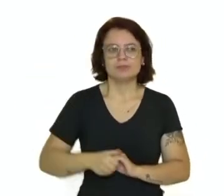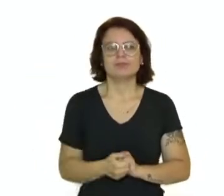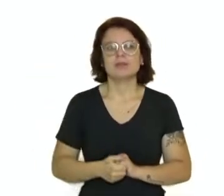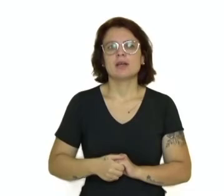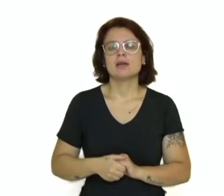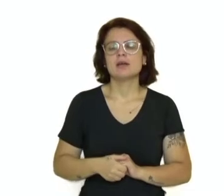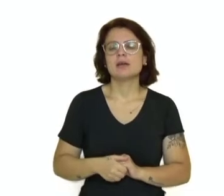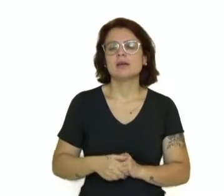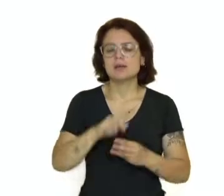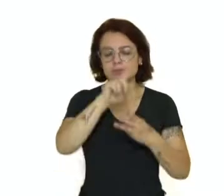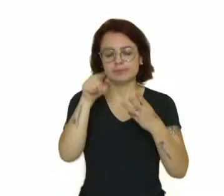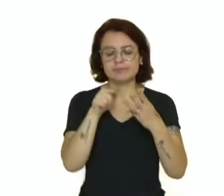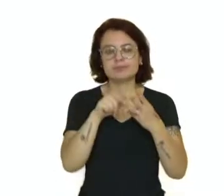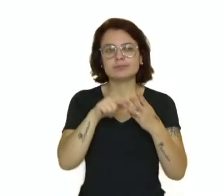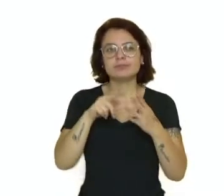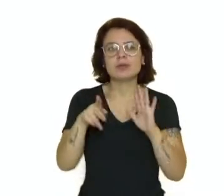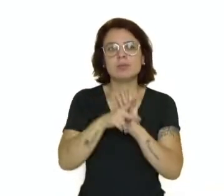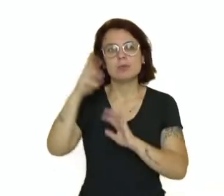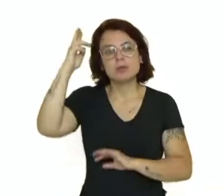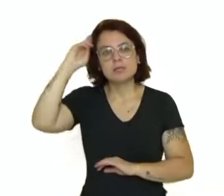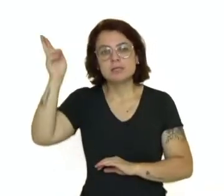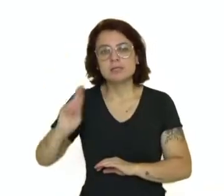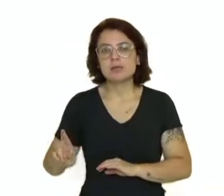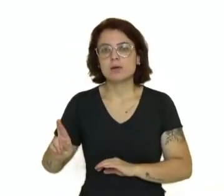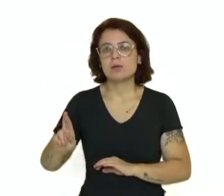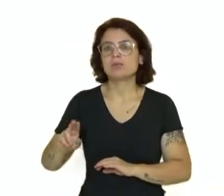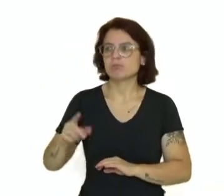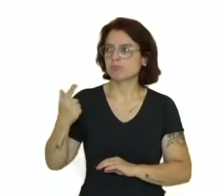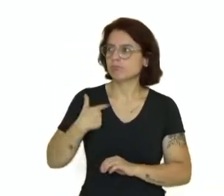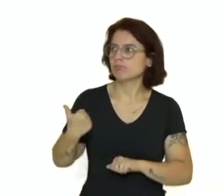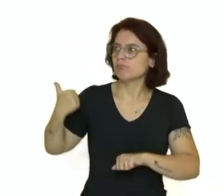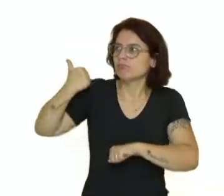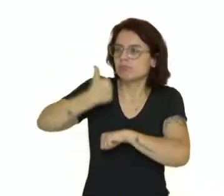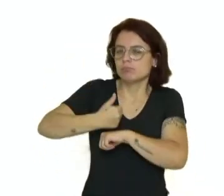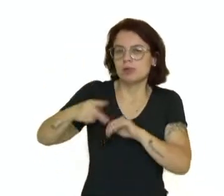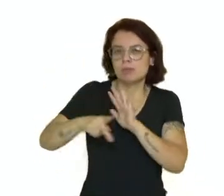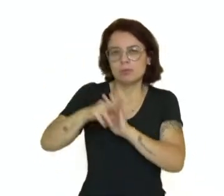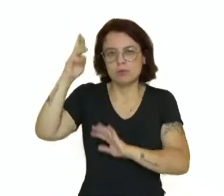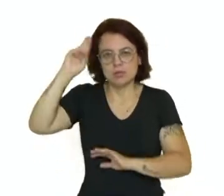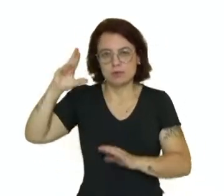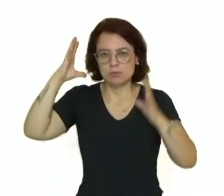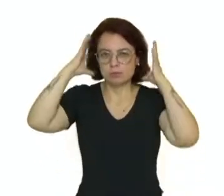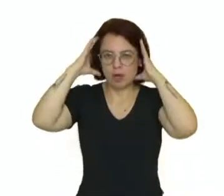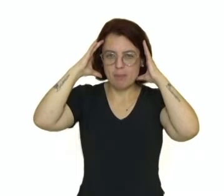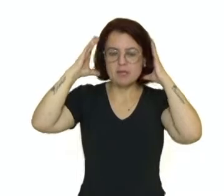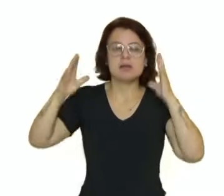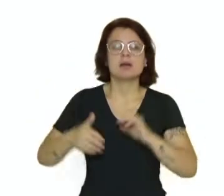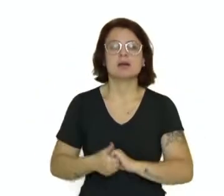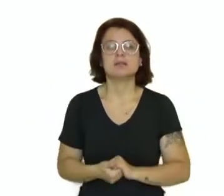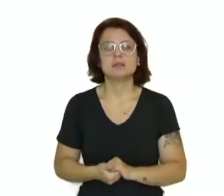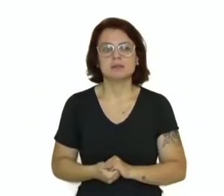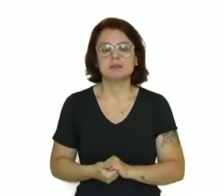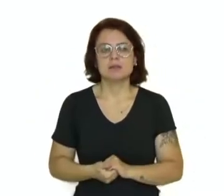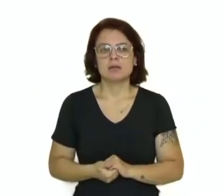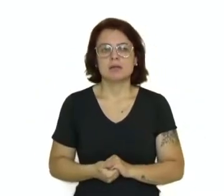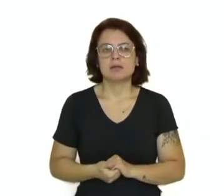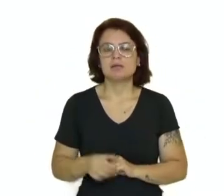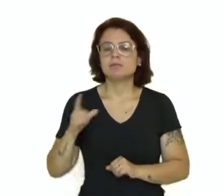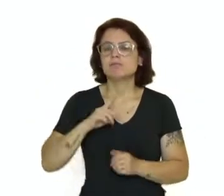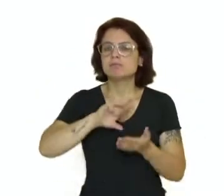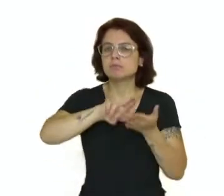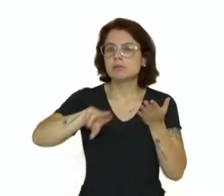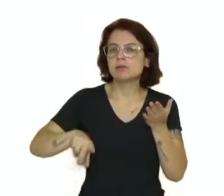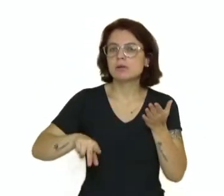caráter racional, tipo de alma com predomínio da razão, região da cabeça. Ela seria a